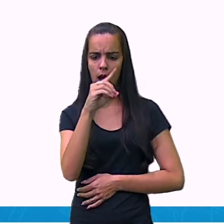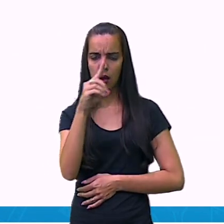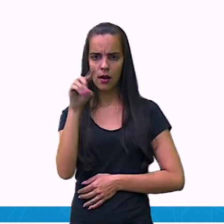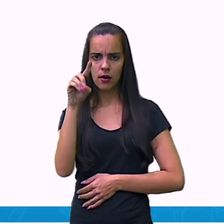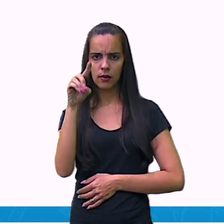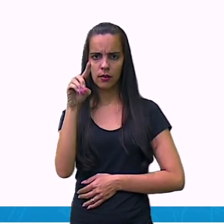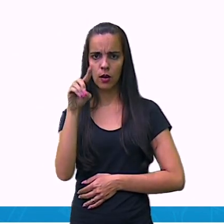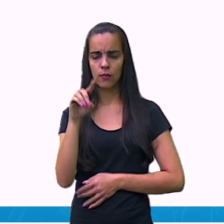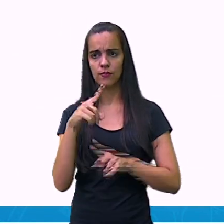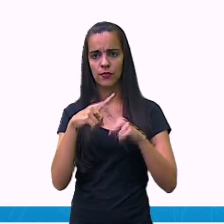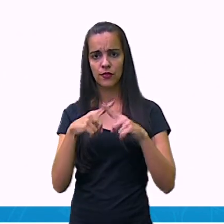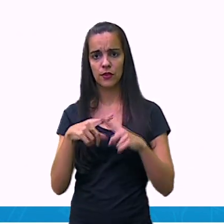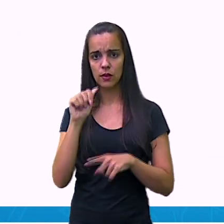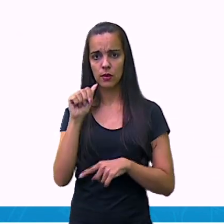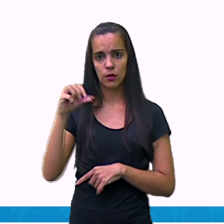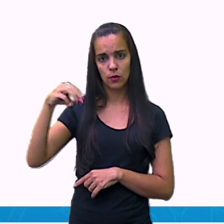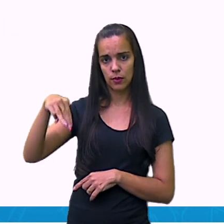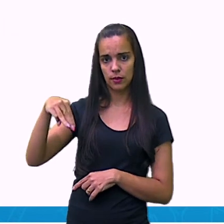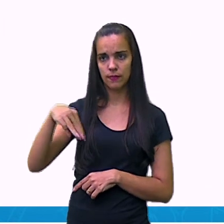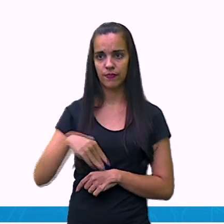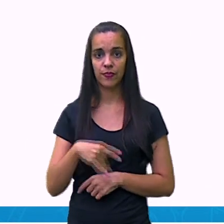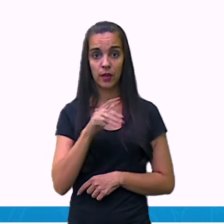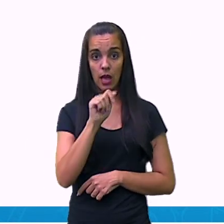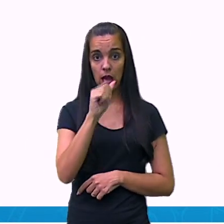Com tio no A.